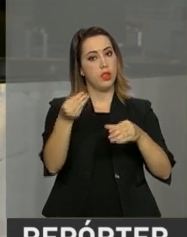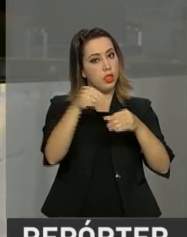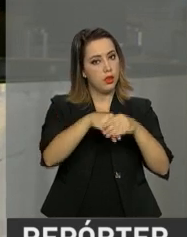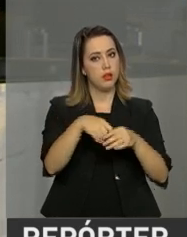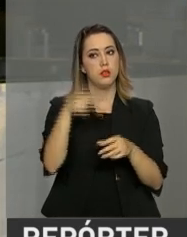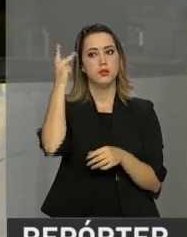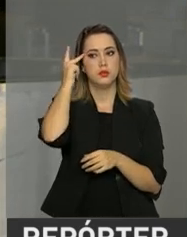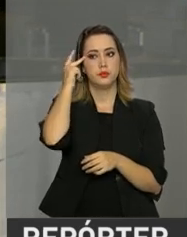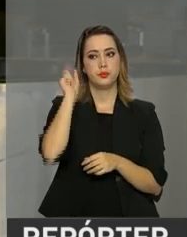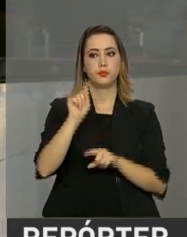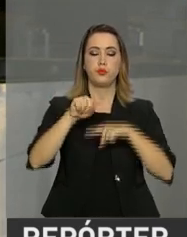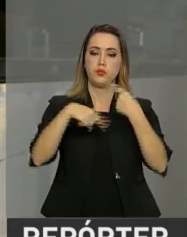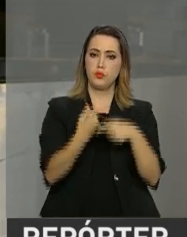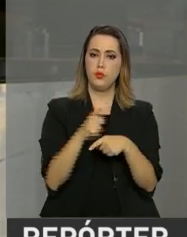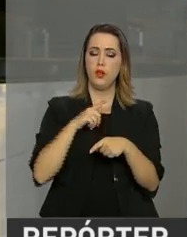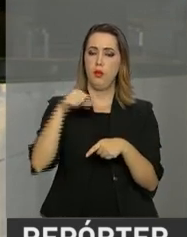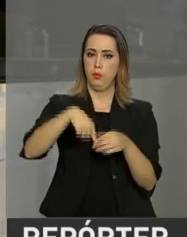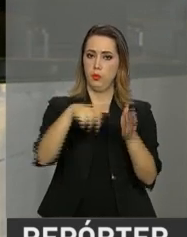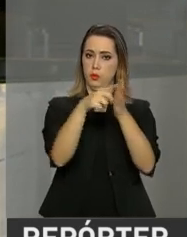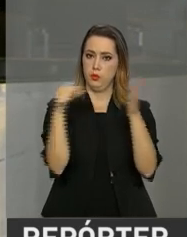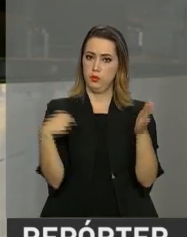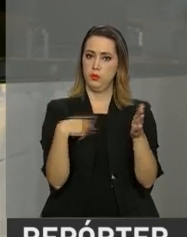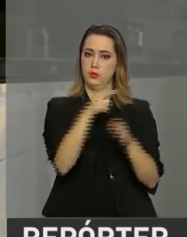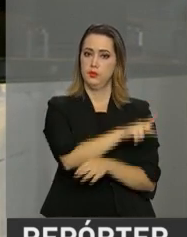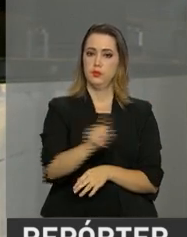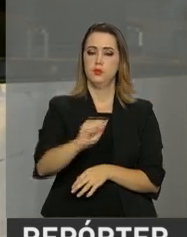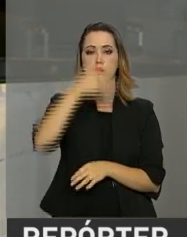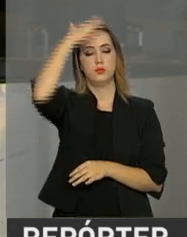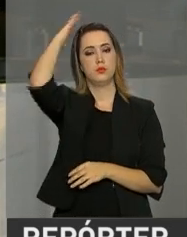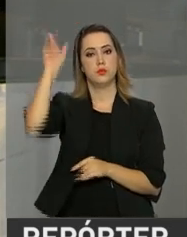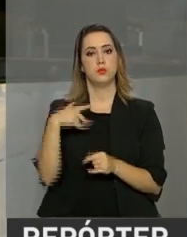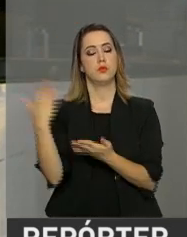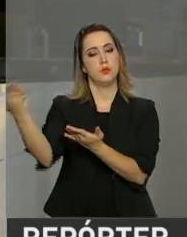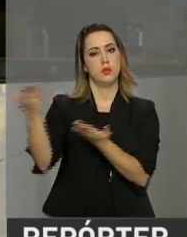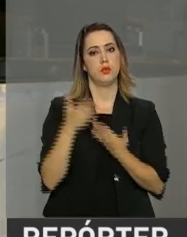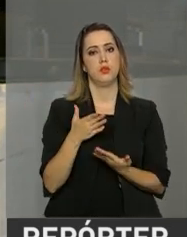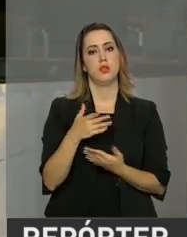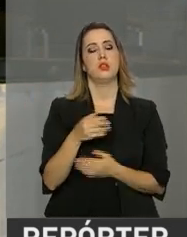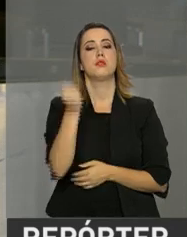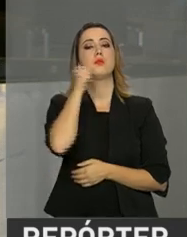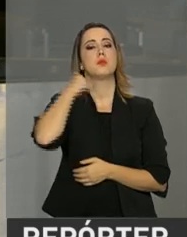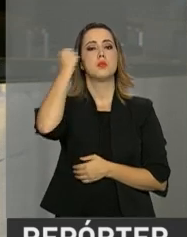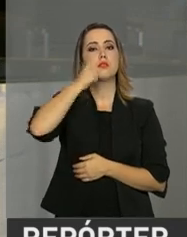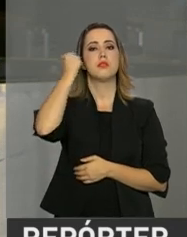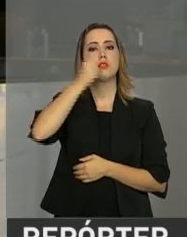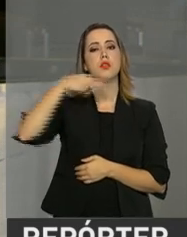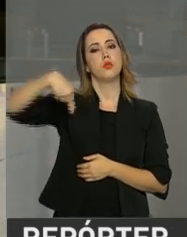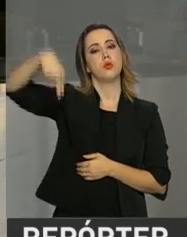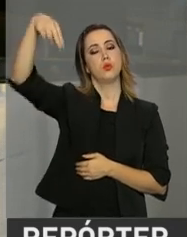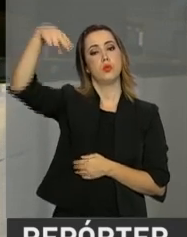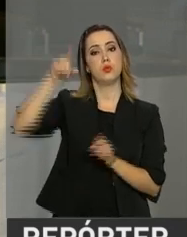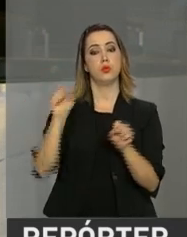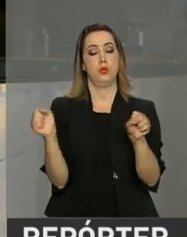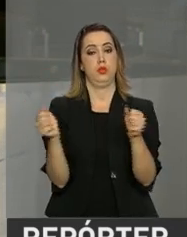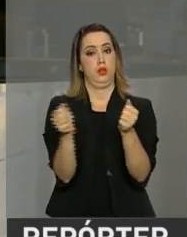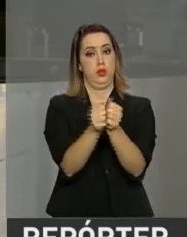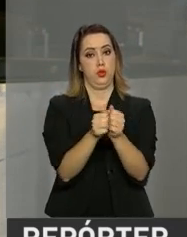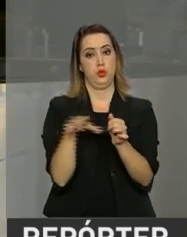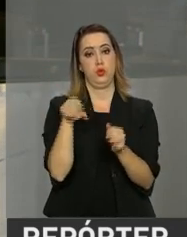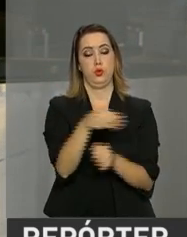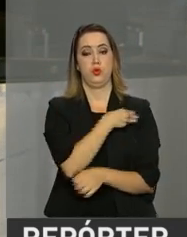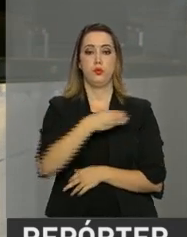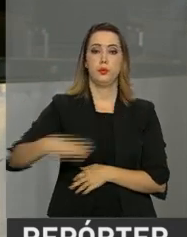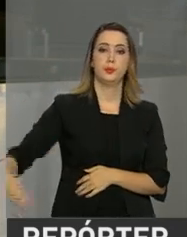Paulo daqui a pouco aqui no Palácio do Planalto o presidente Michel Temer recebe senadores do Nordeste acompanhados pelo